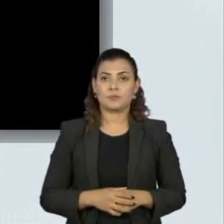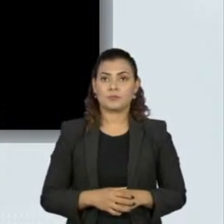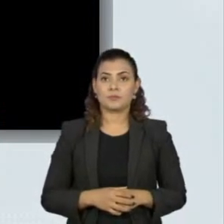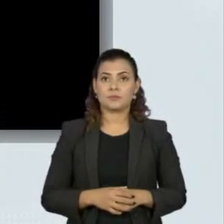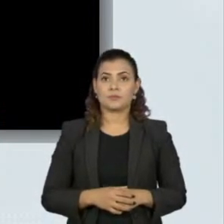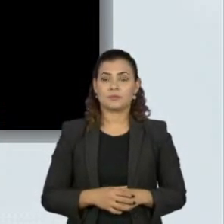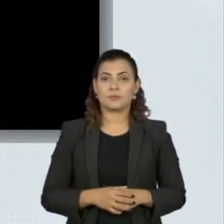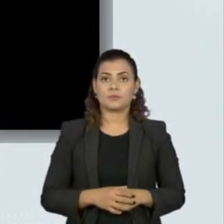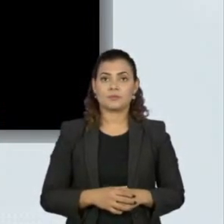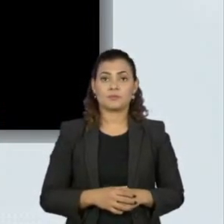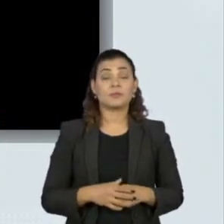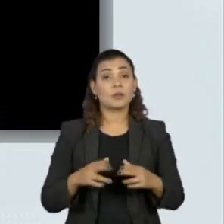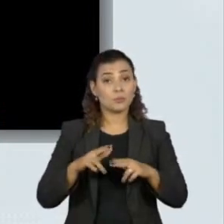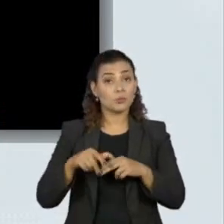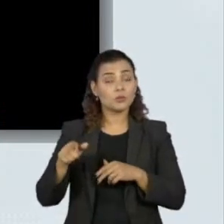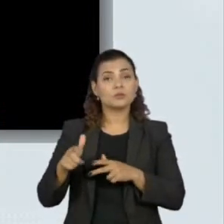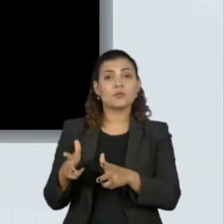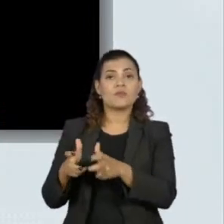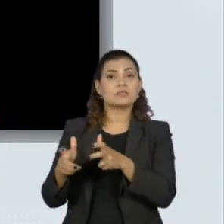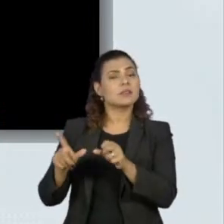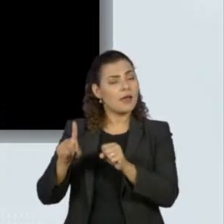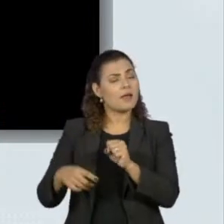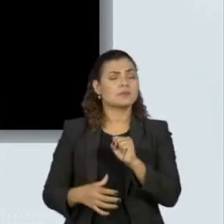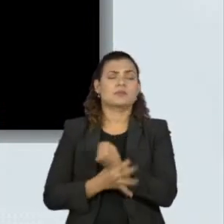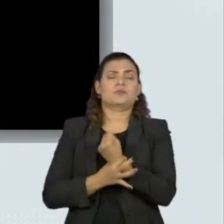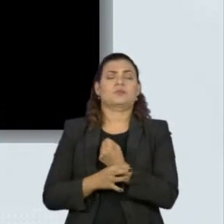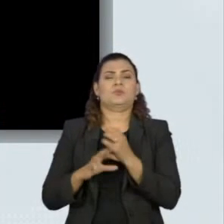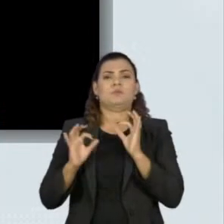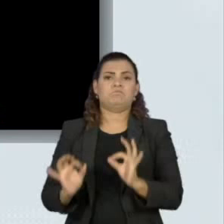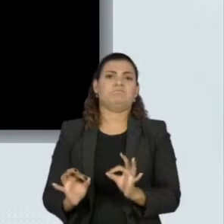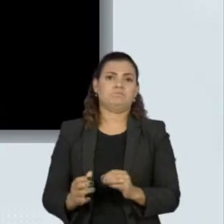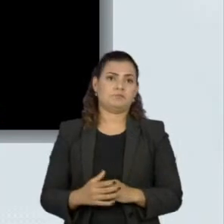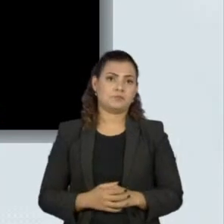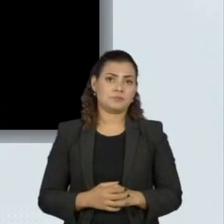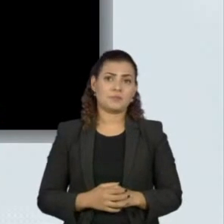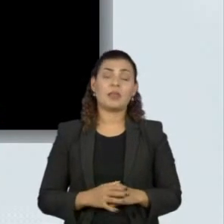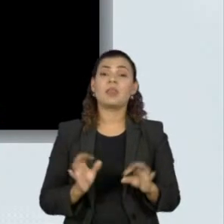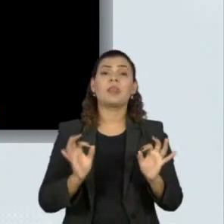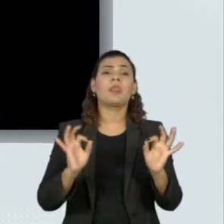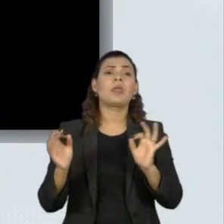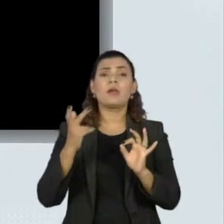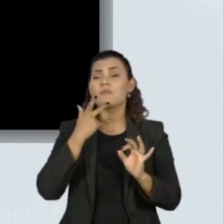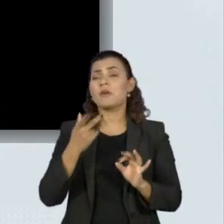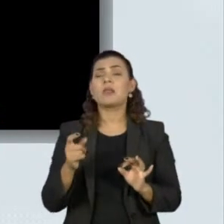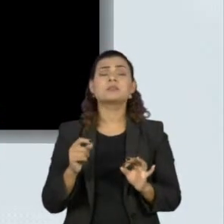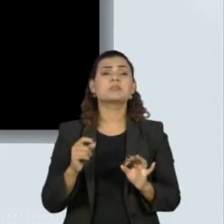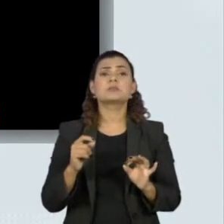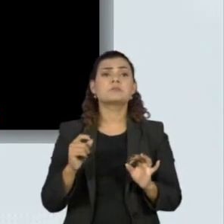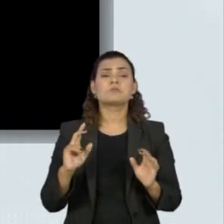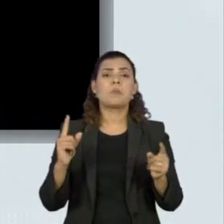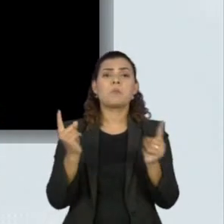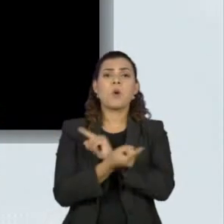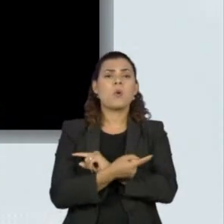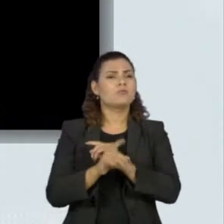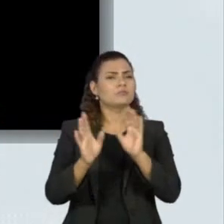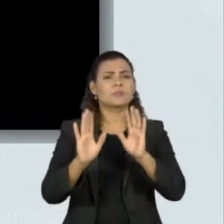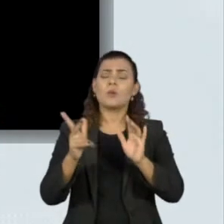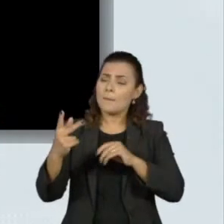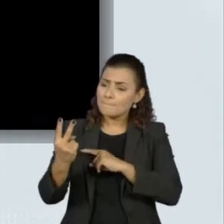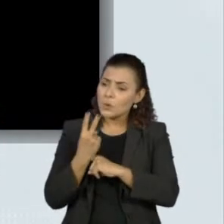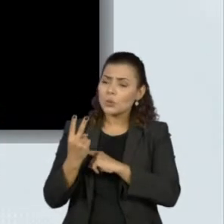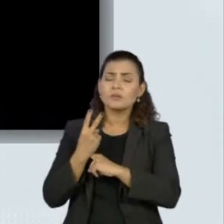Alex, a vacina é extremamente segura. Ninguém vai virar outra coisa além de um ser humano protegido